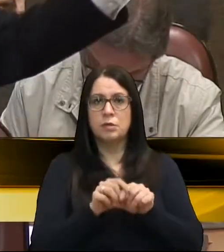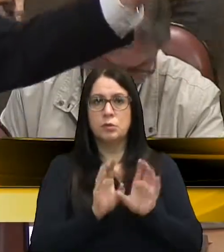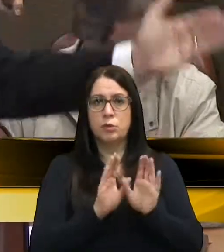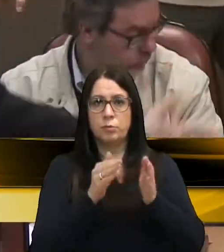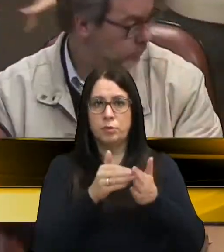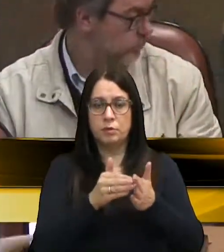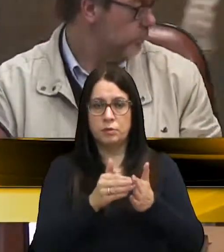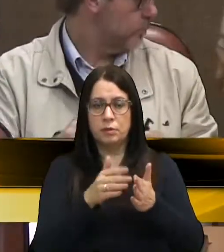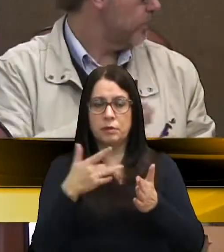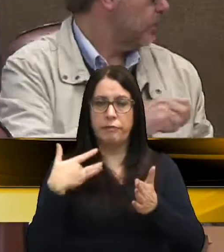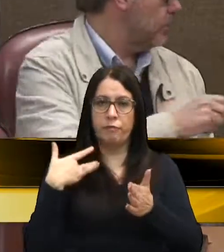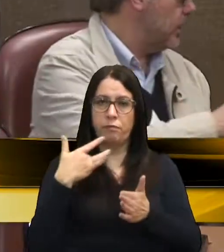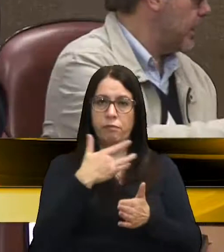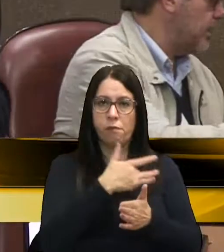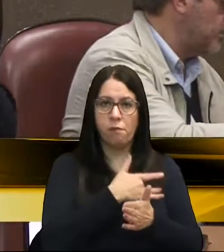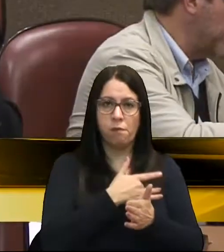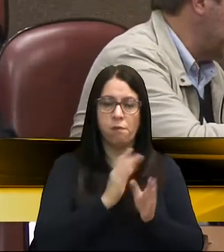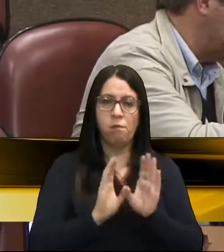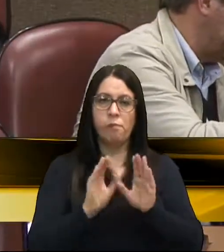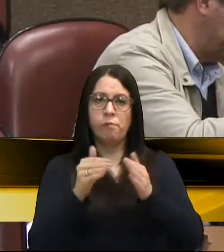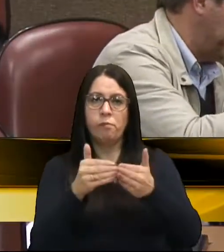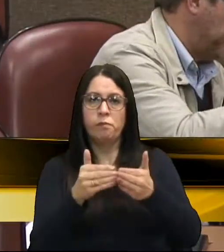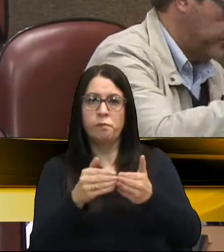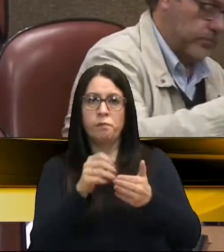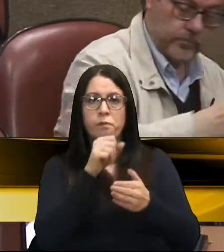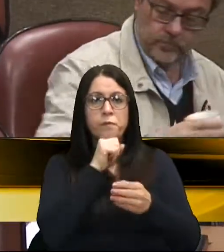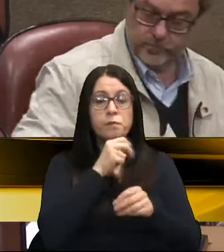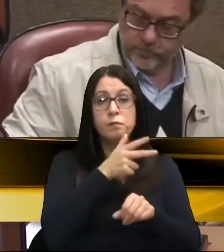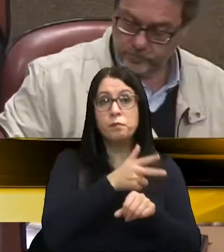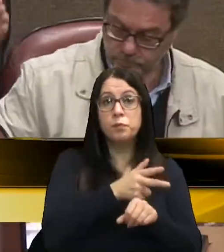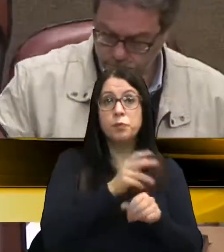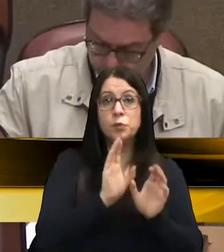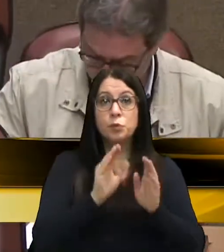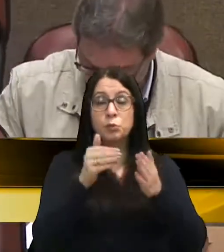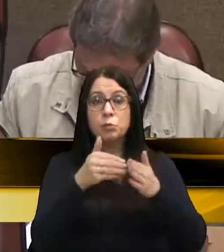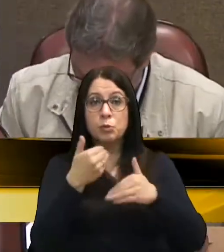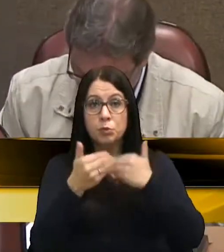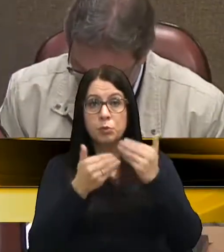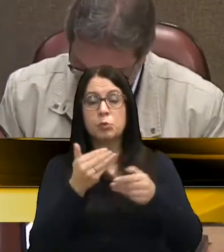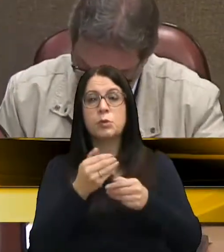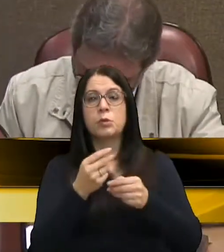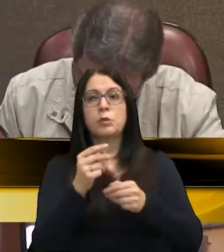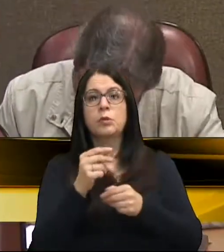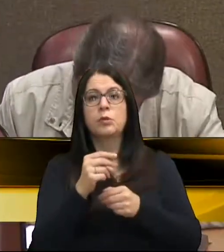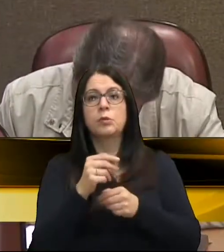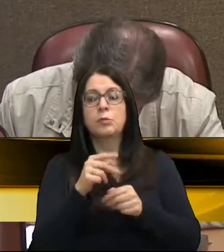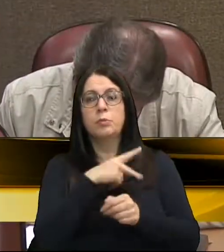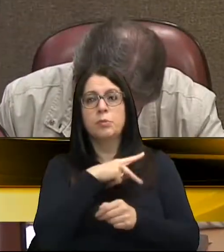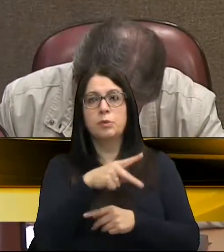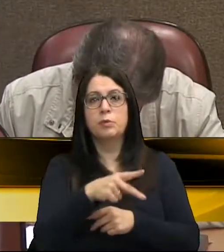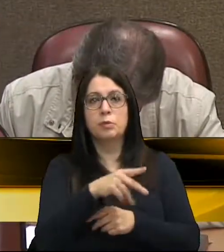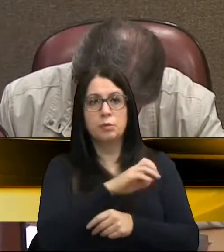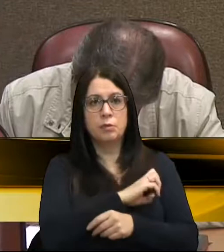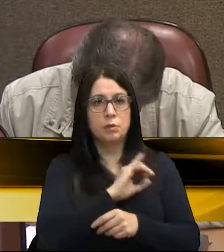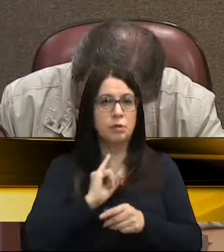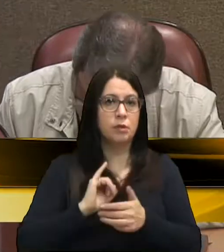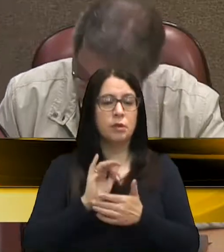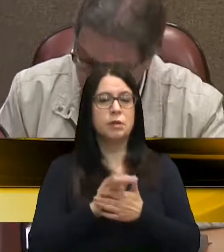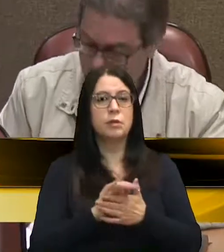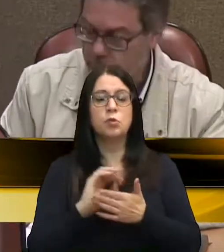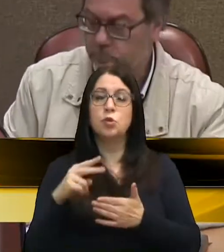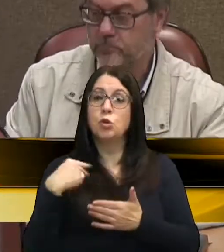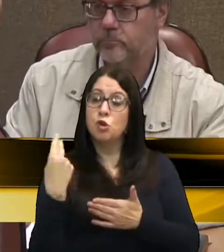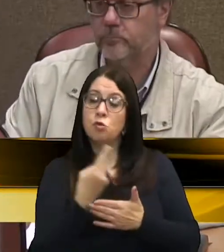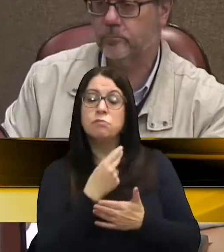comissão de saúde, a comissão do idoso, a comissão de desenvolvimento urbano, presidida pelo vereador Edi Carlos, que